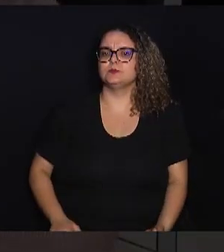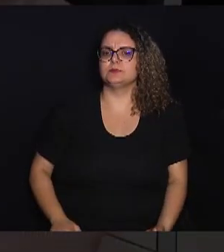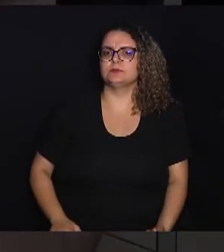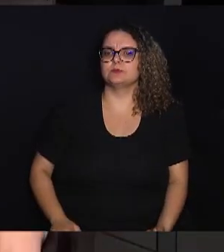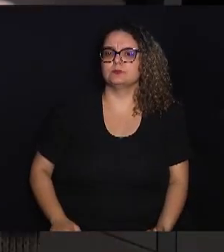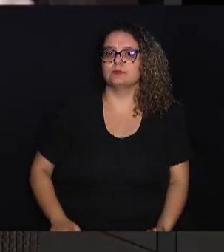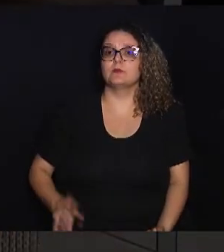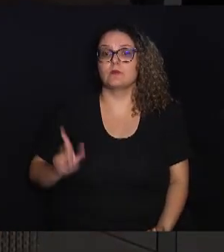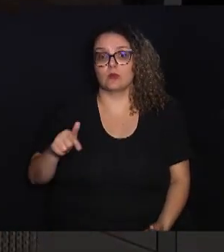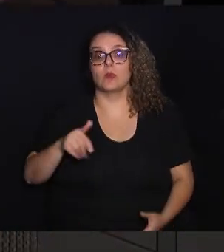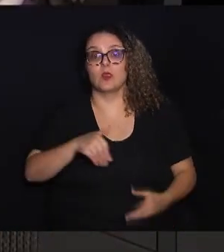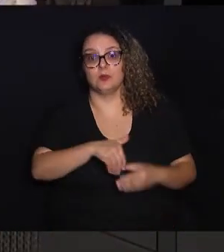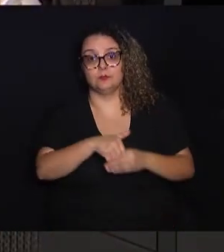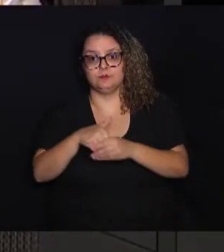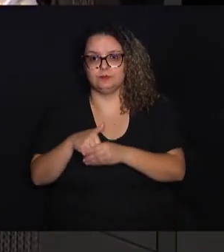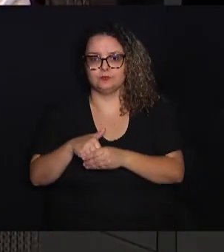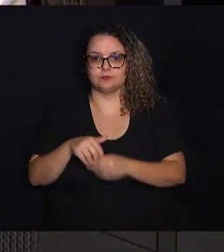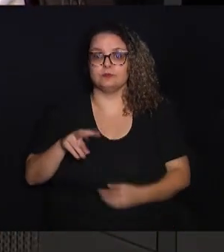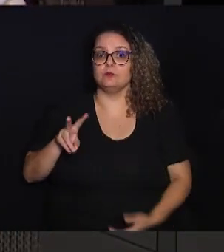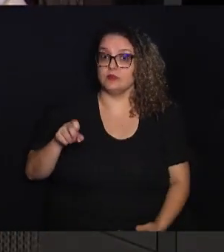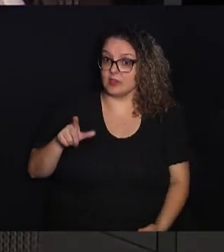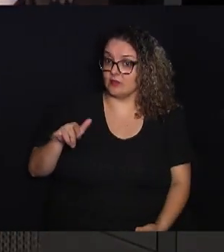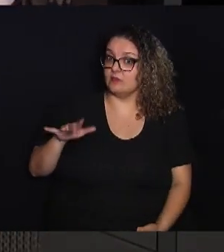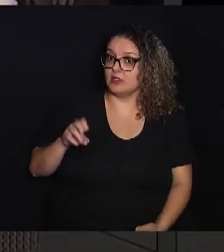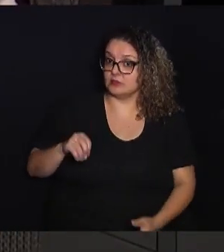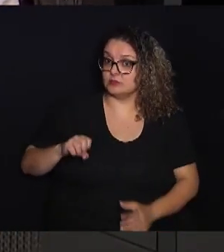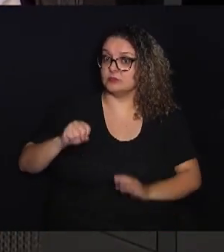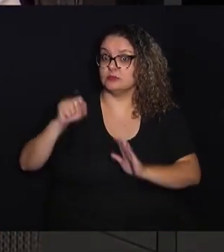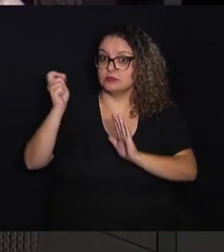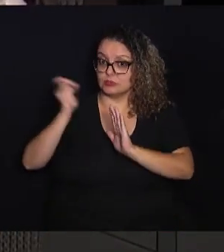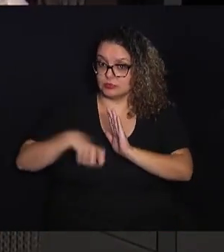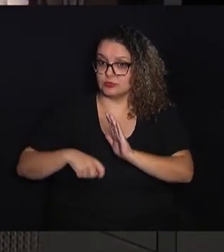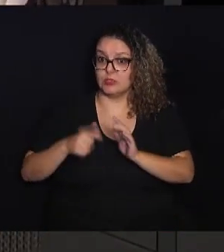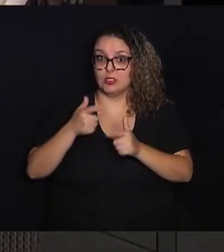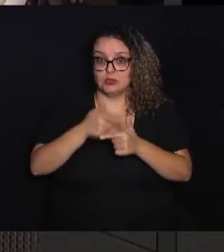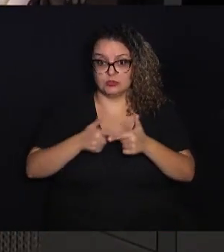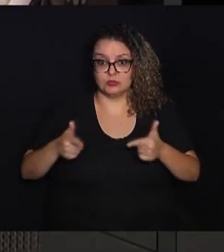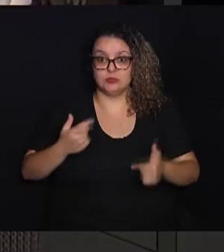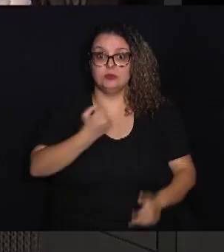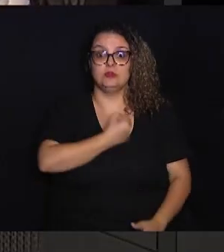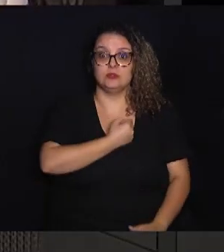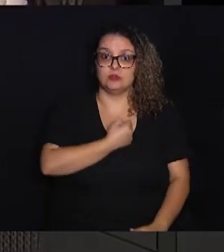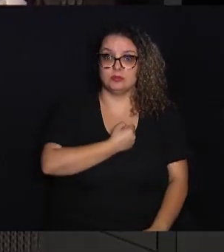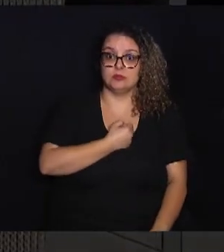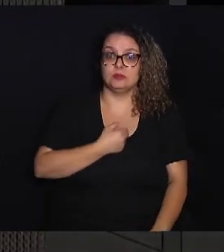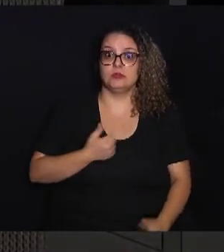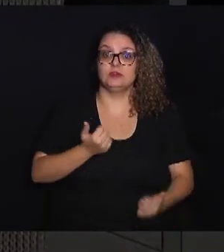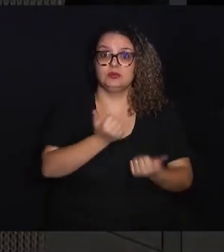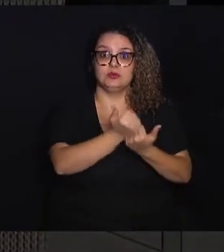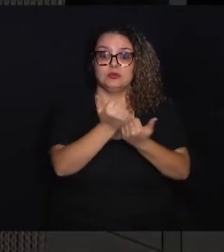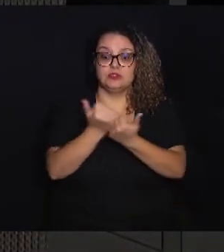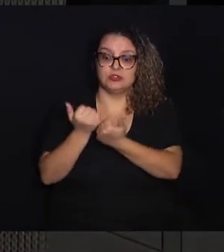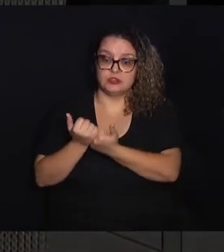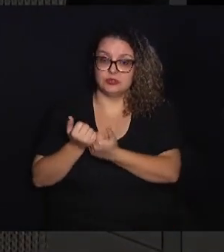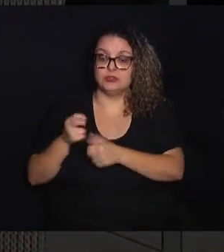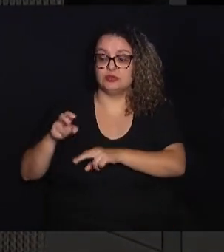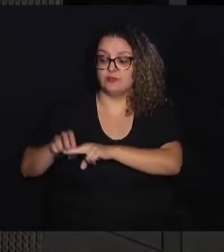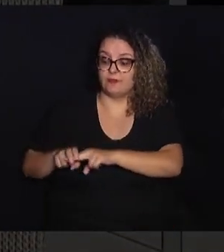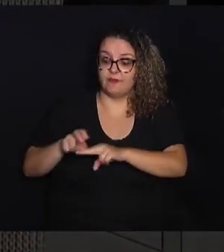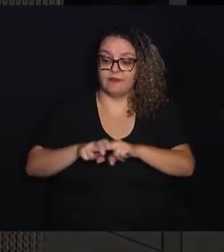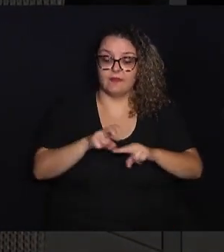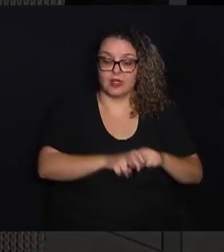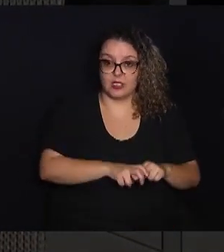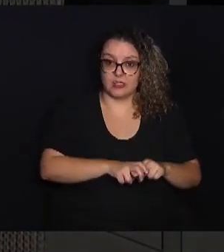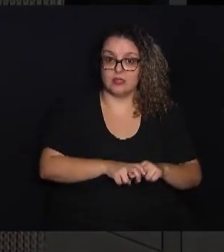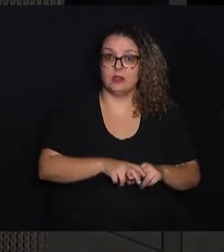São os votos válidos dividido pelo número de cadeiras. O que é voto válido? O